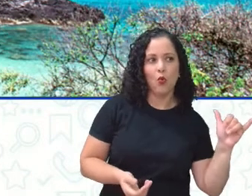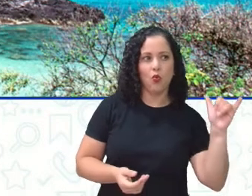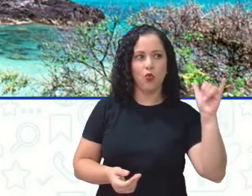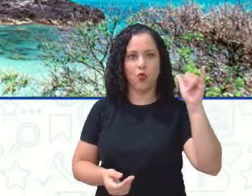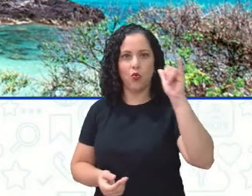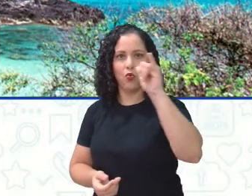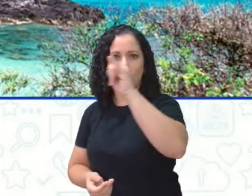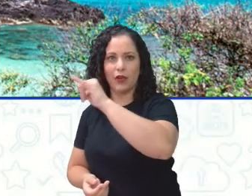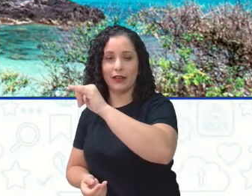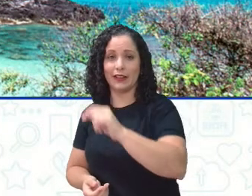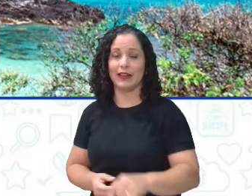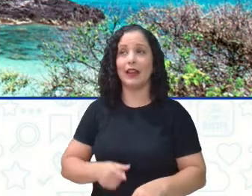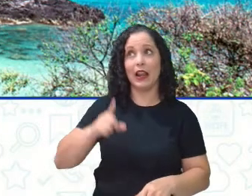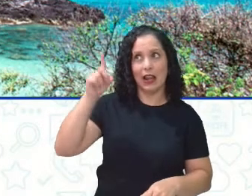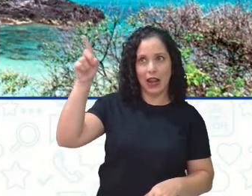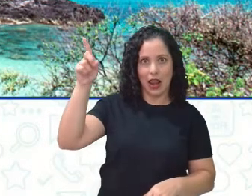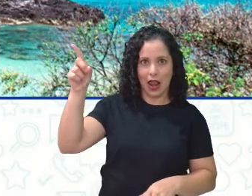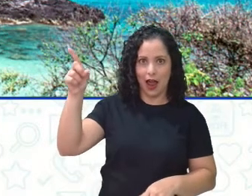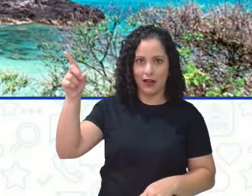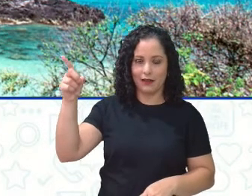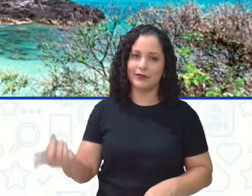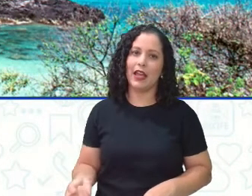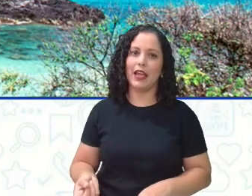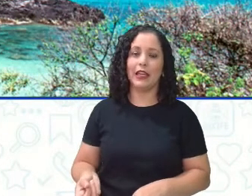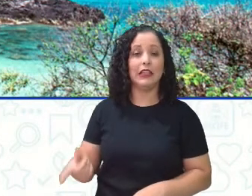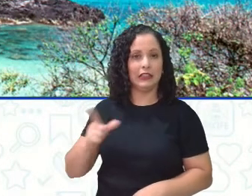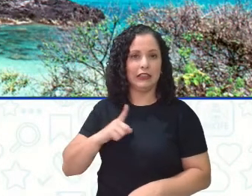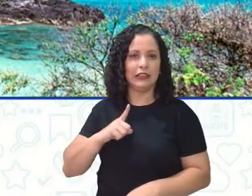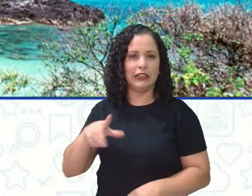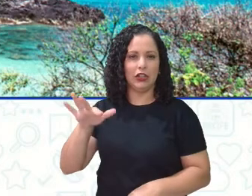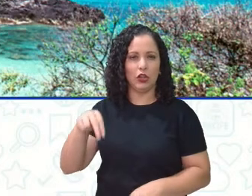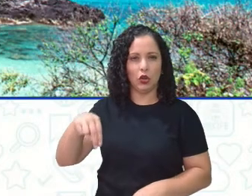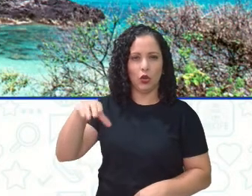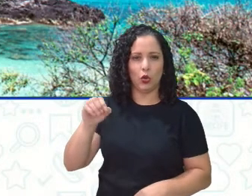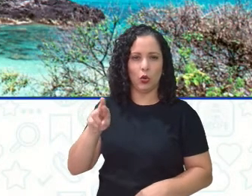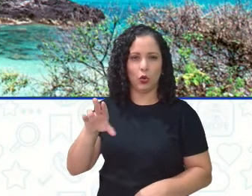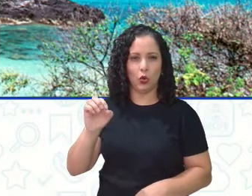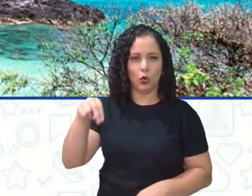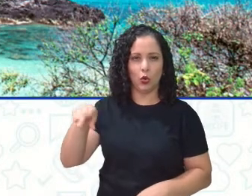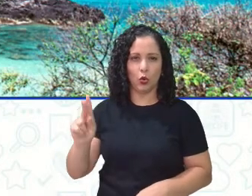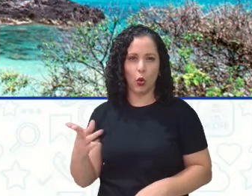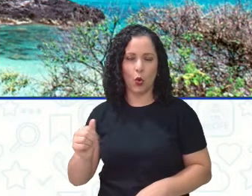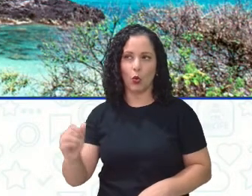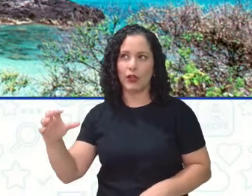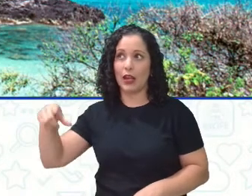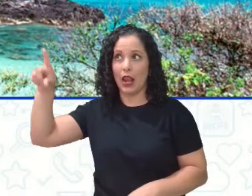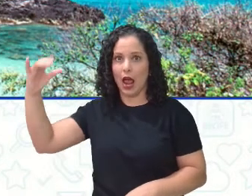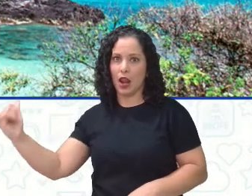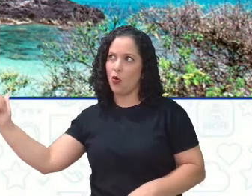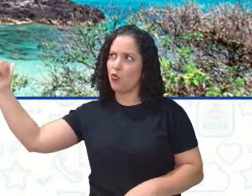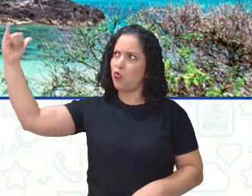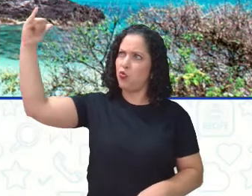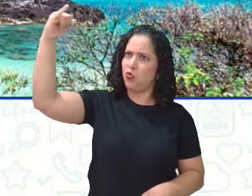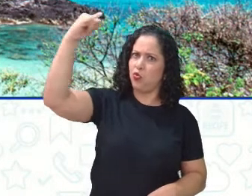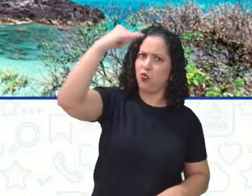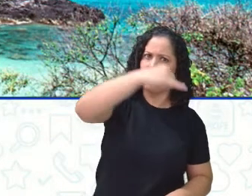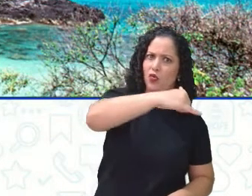de Noronha para Recife, ela saiu de lá de 1h20 e chegou aqui em Recife de